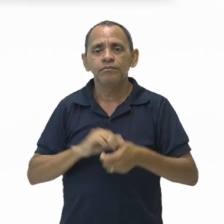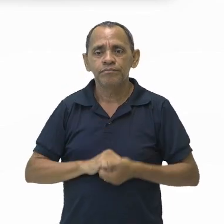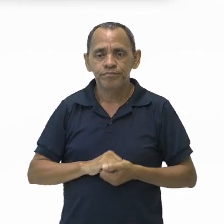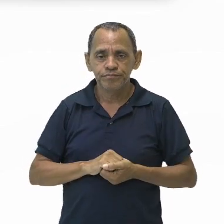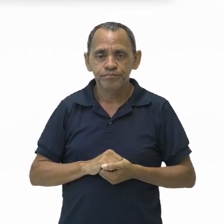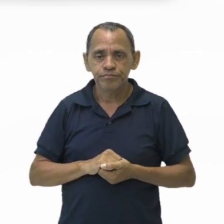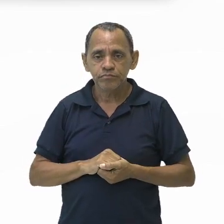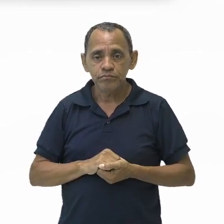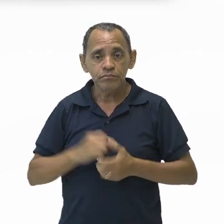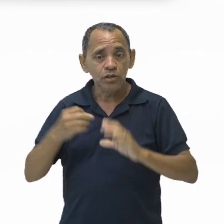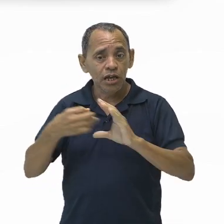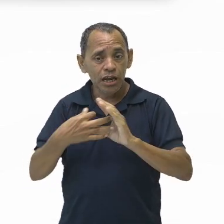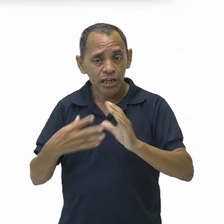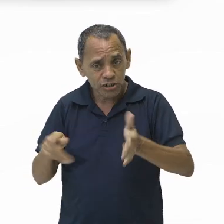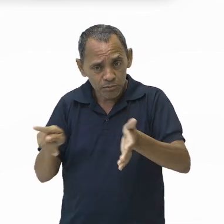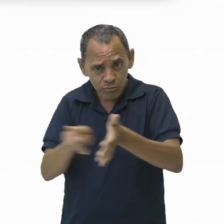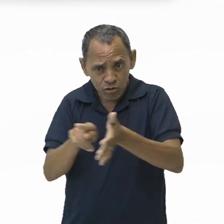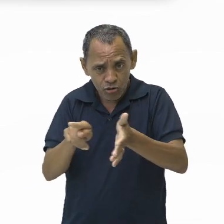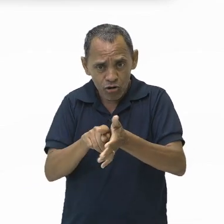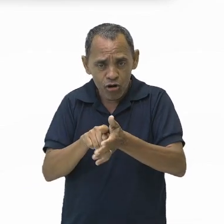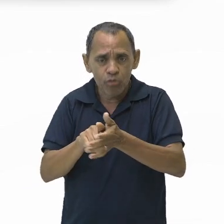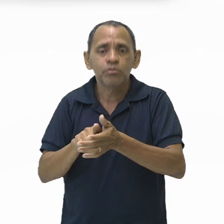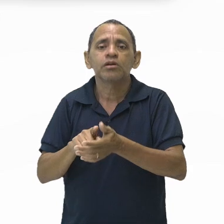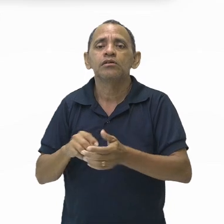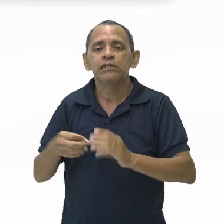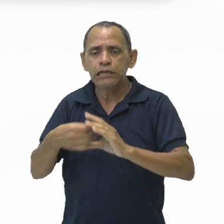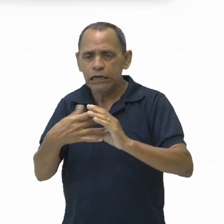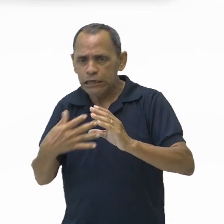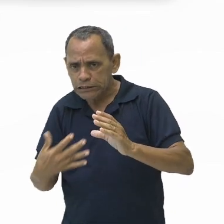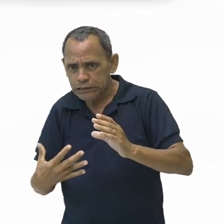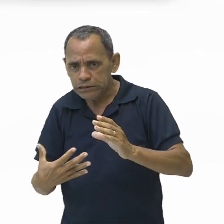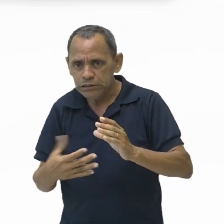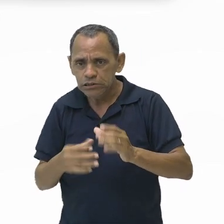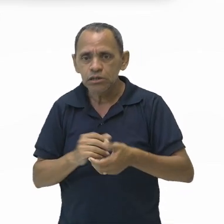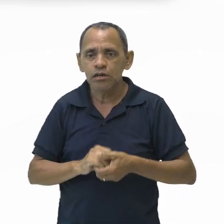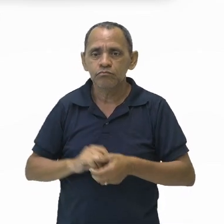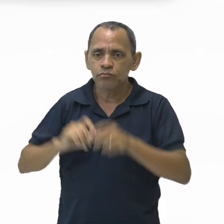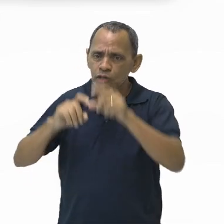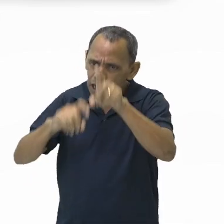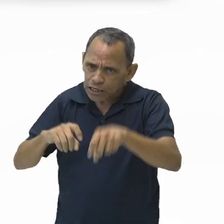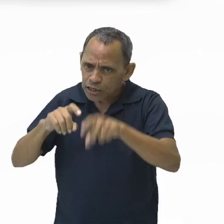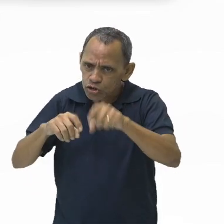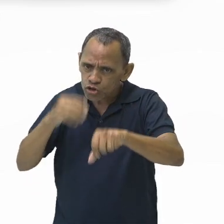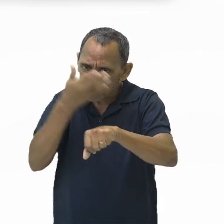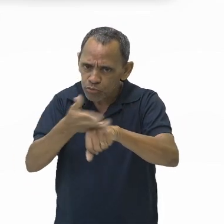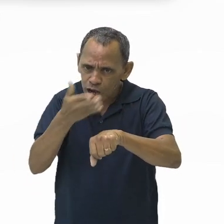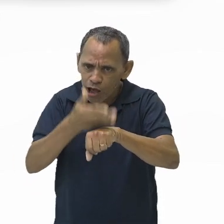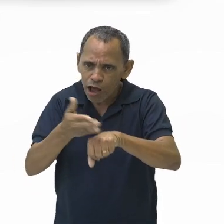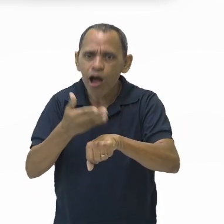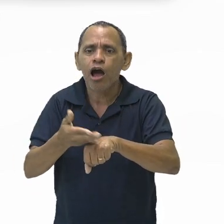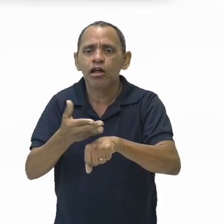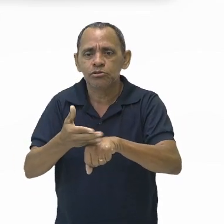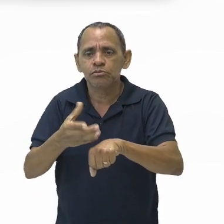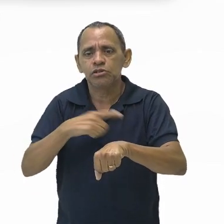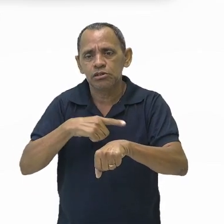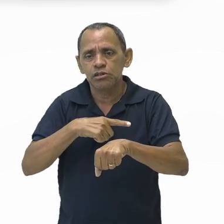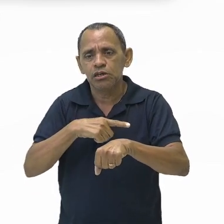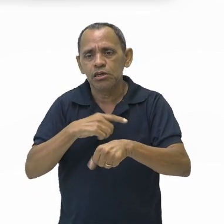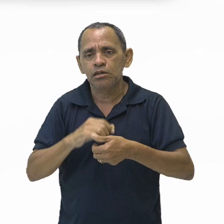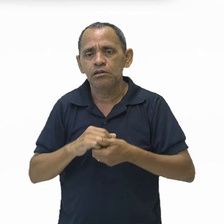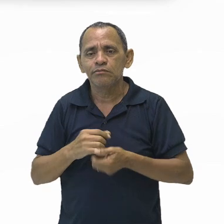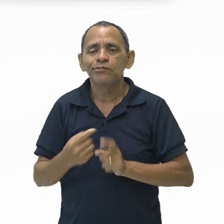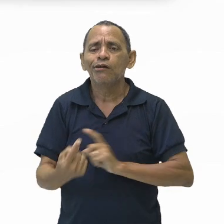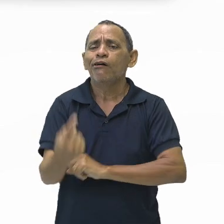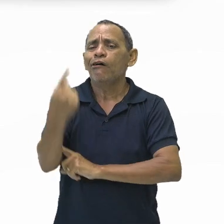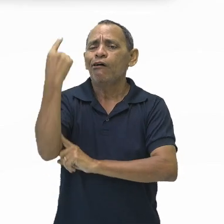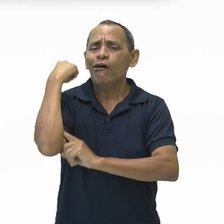com características ali tradicionais, né? A agricultura, né, práticas agrícolas que até há séculos